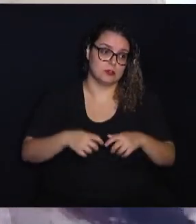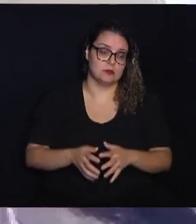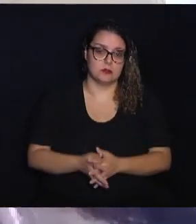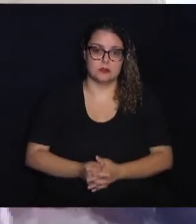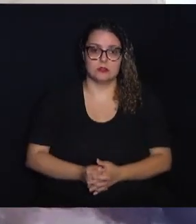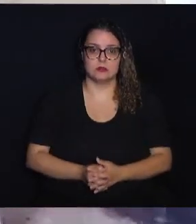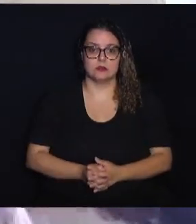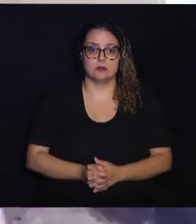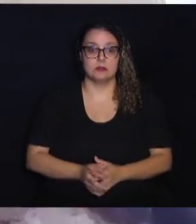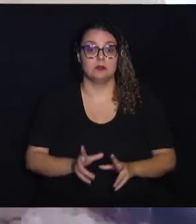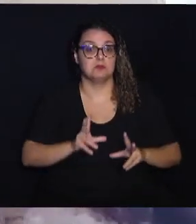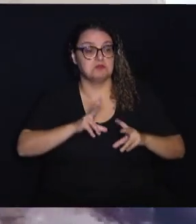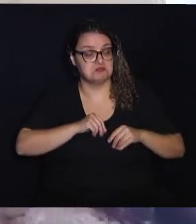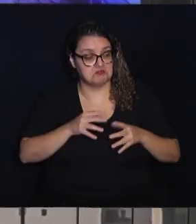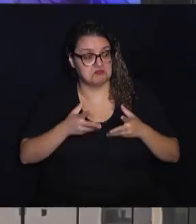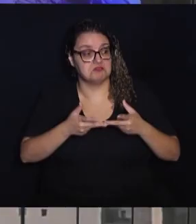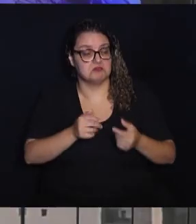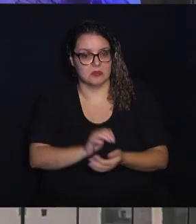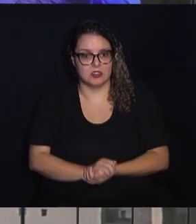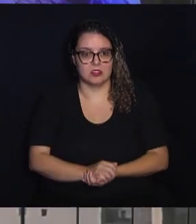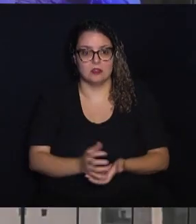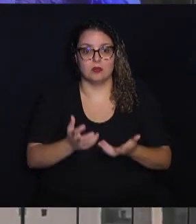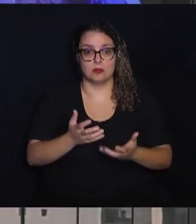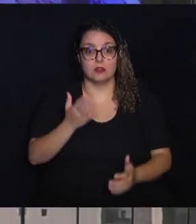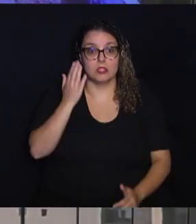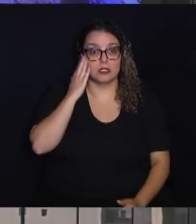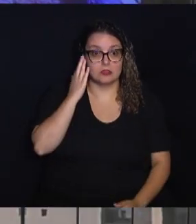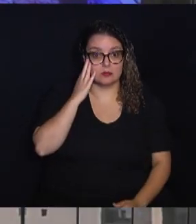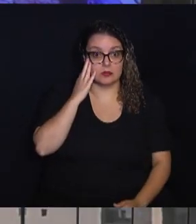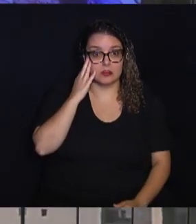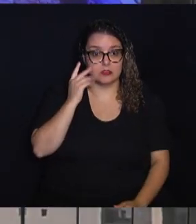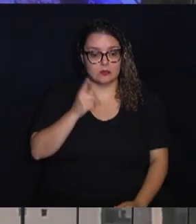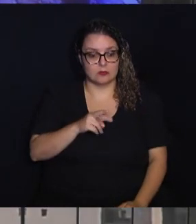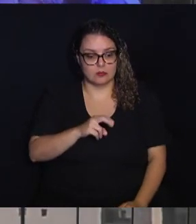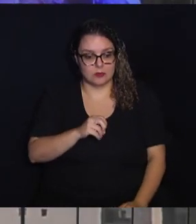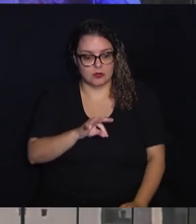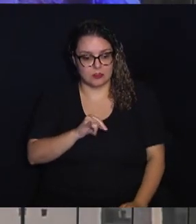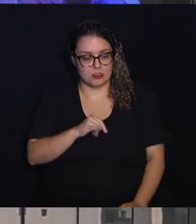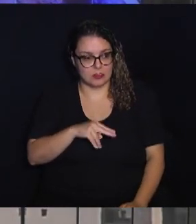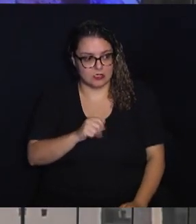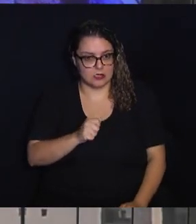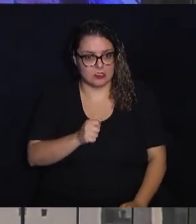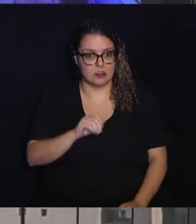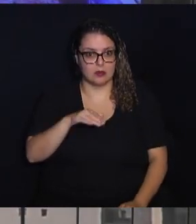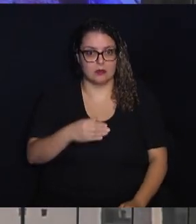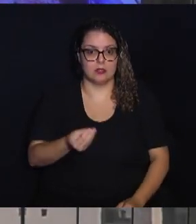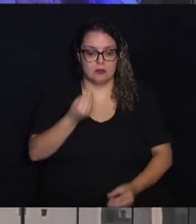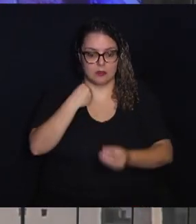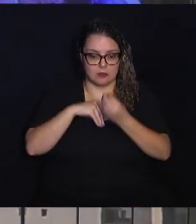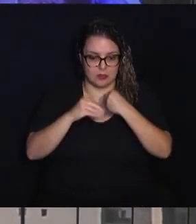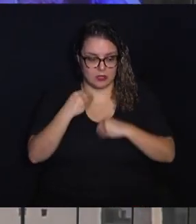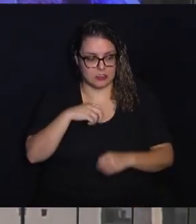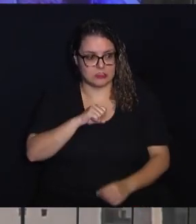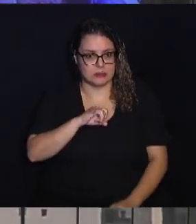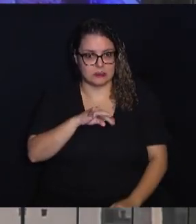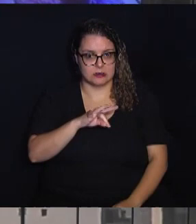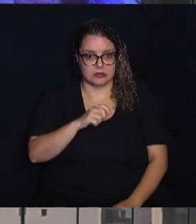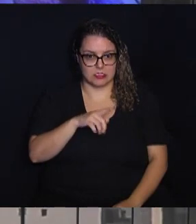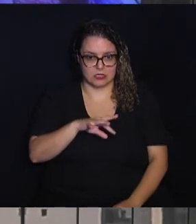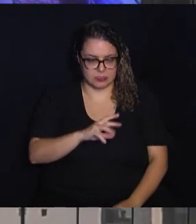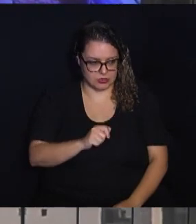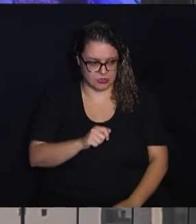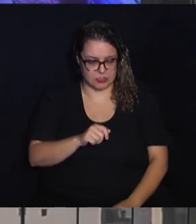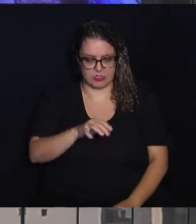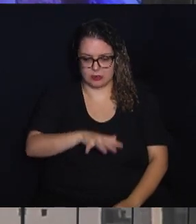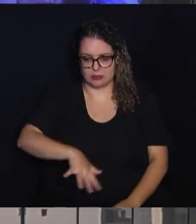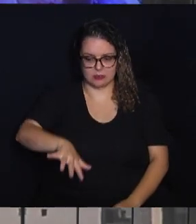pessoas possível. É incrível, né? E eu queria saber sobre essa proteína. Quando você insere essa proteína sintética